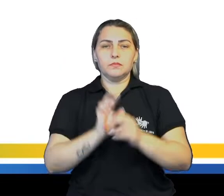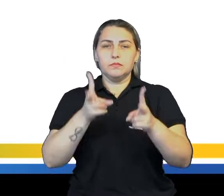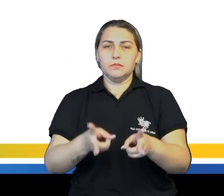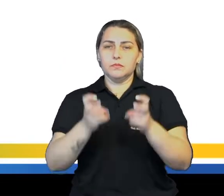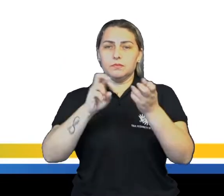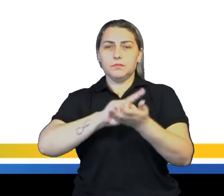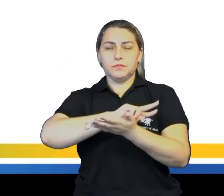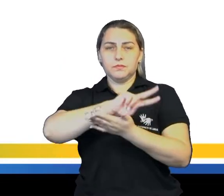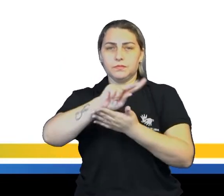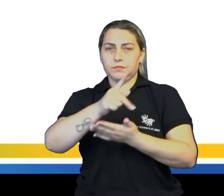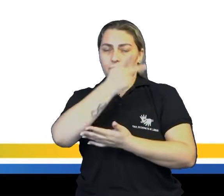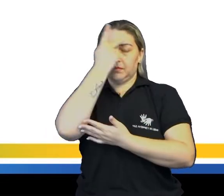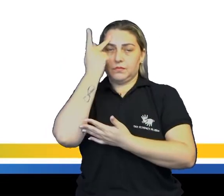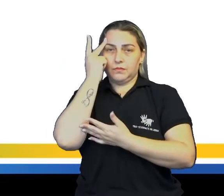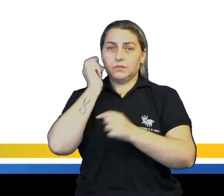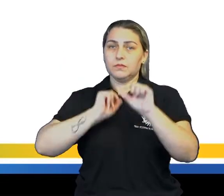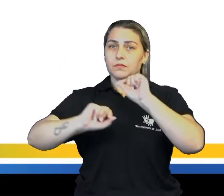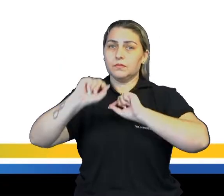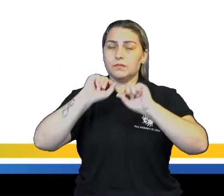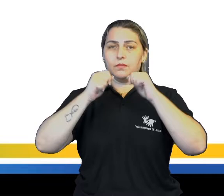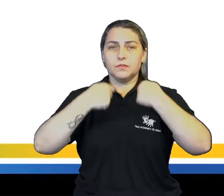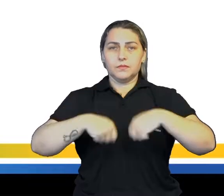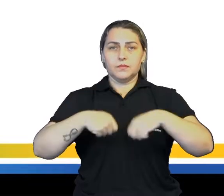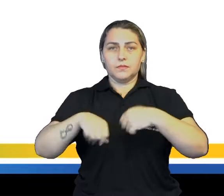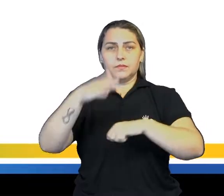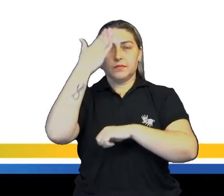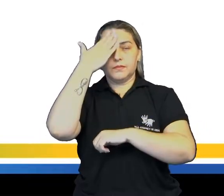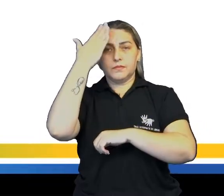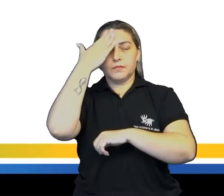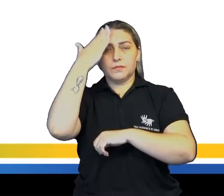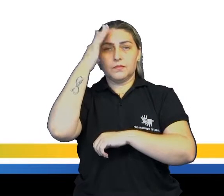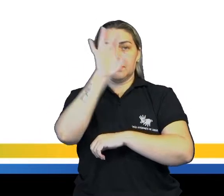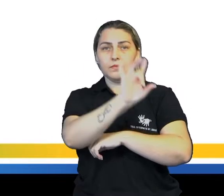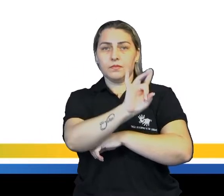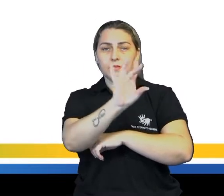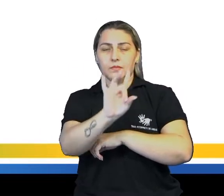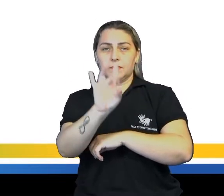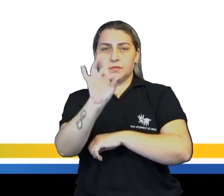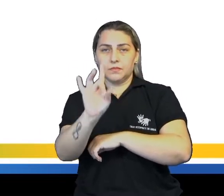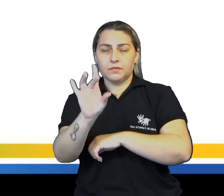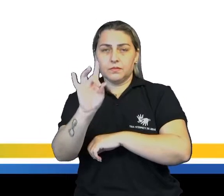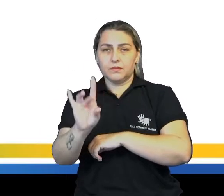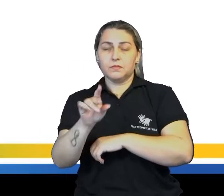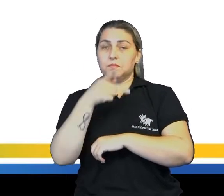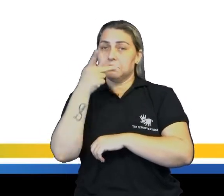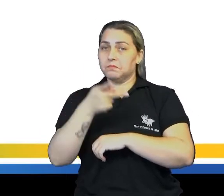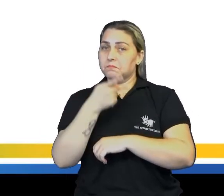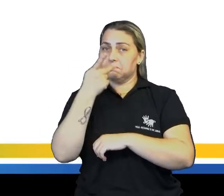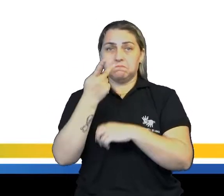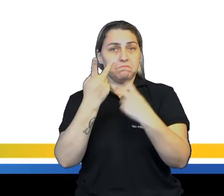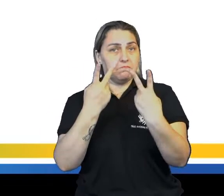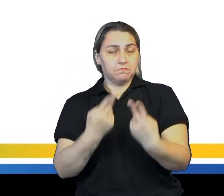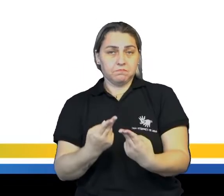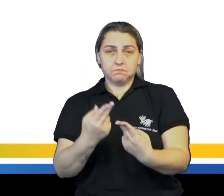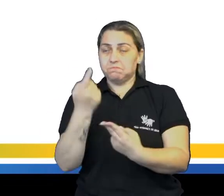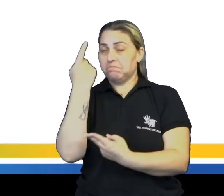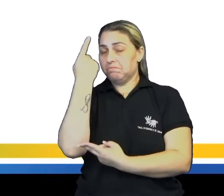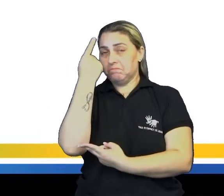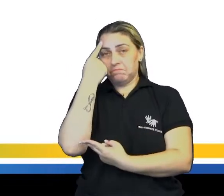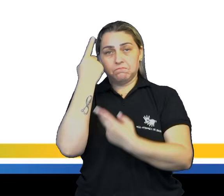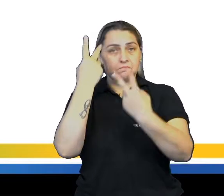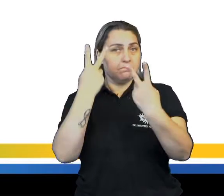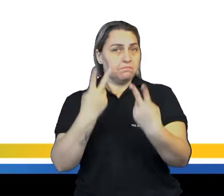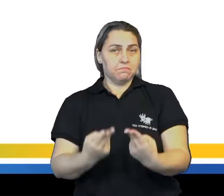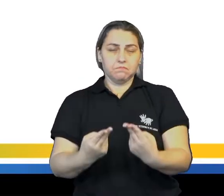perceba várias pessoas. O que você precisa entender é que cada uma delas não fala do mesmo jeito, não pensa do